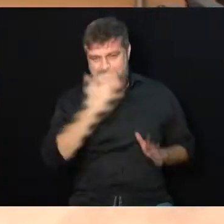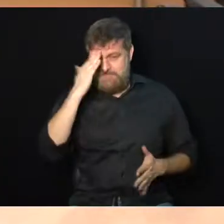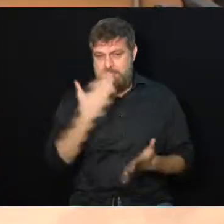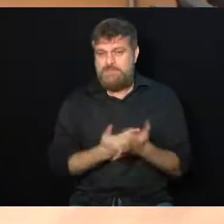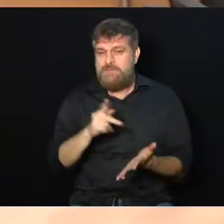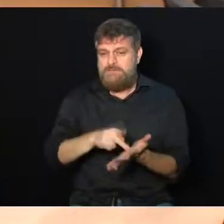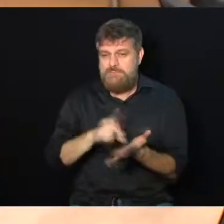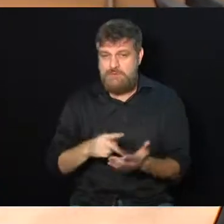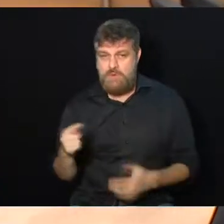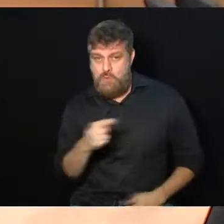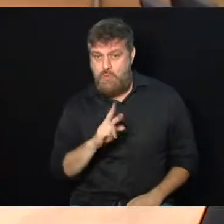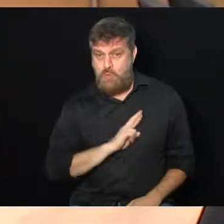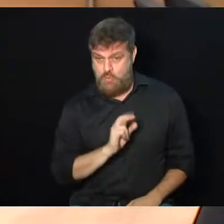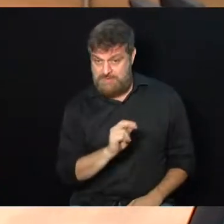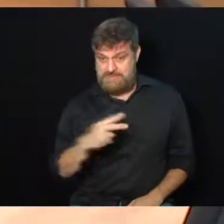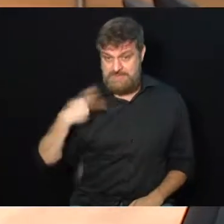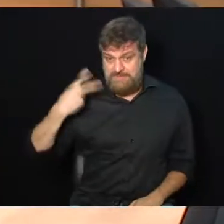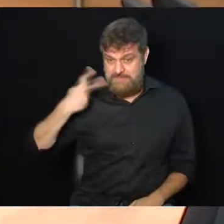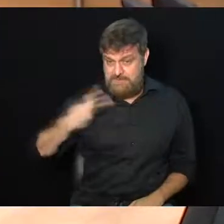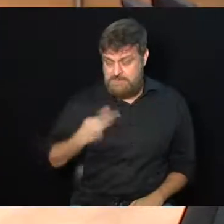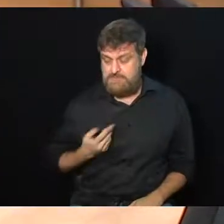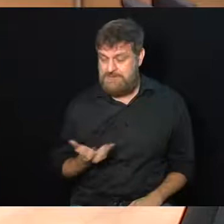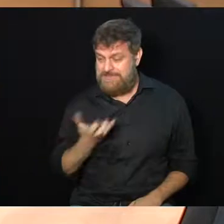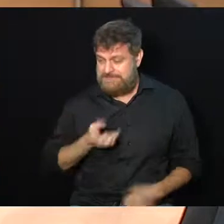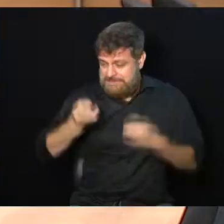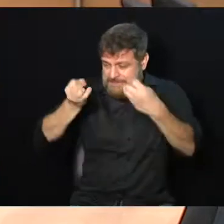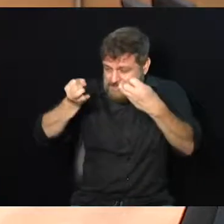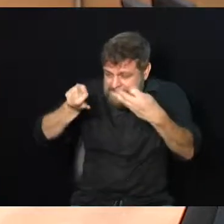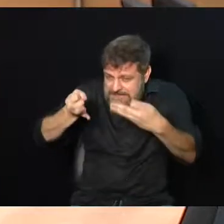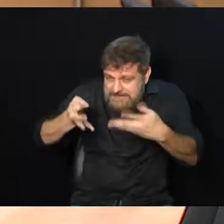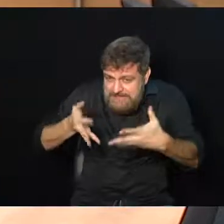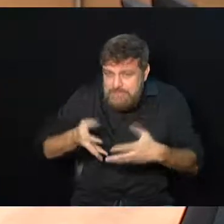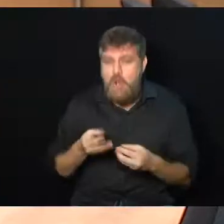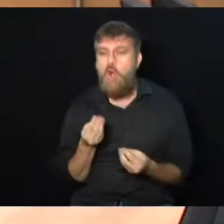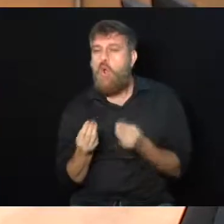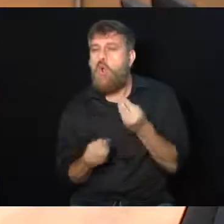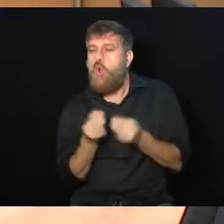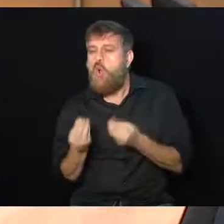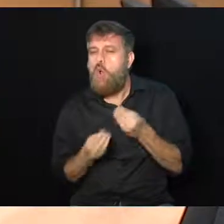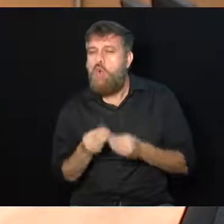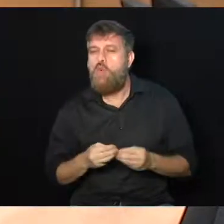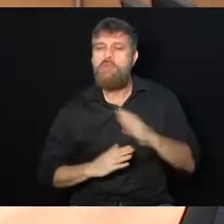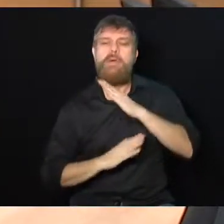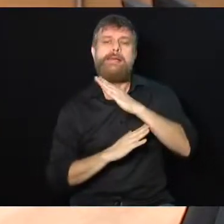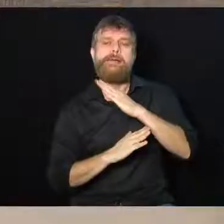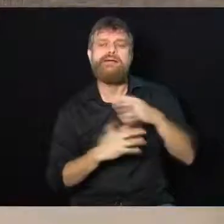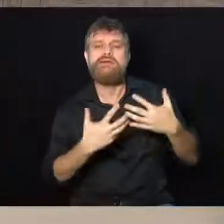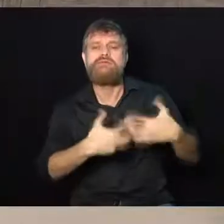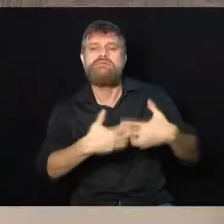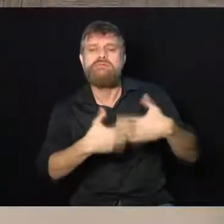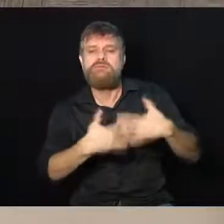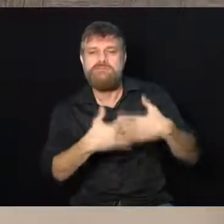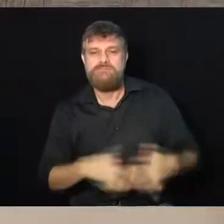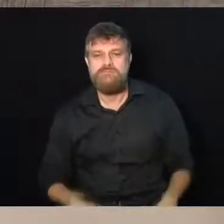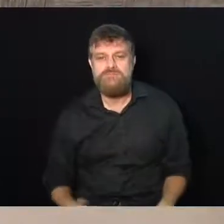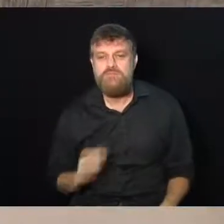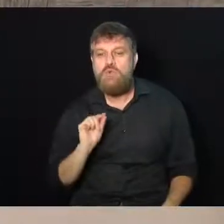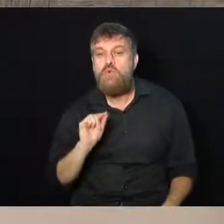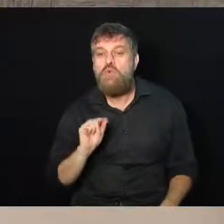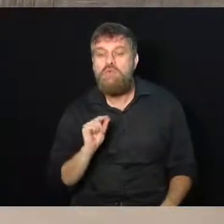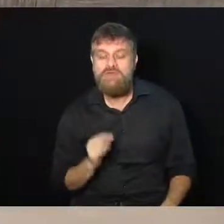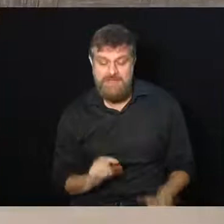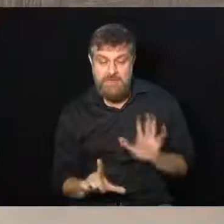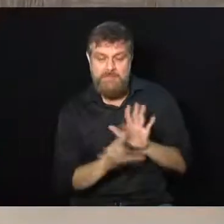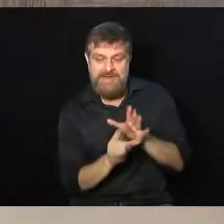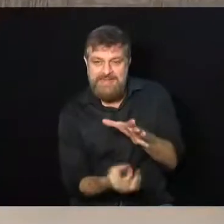O vereador Luiz Rossini fez questão de explicar para os alunos como funciona a Câmara Municipal. Como é que se cria uma lei?